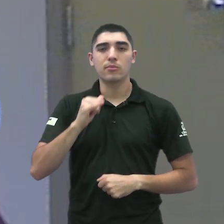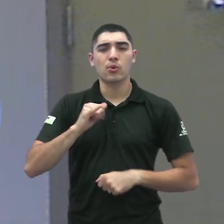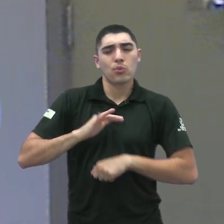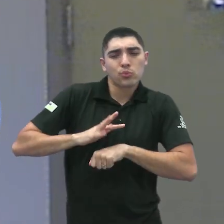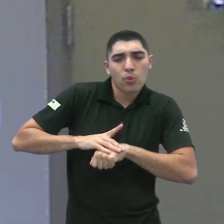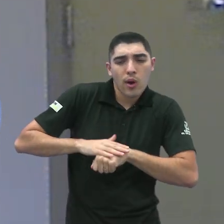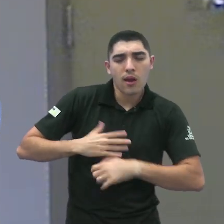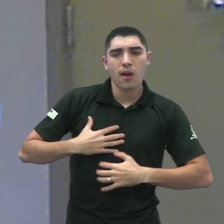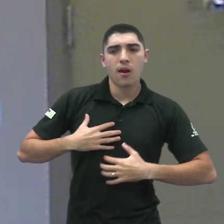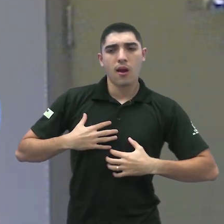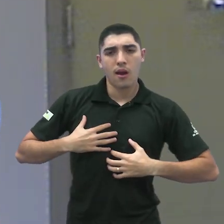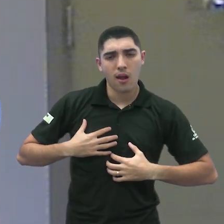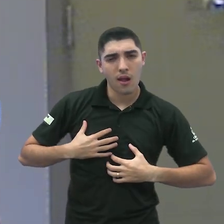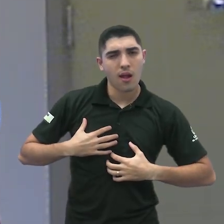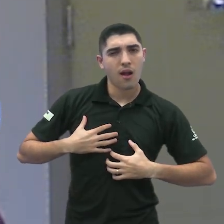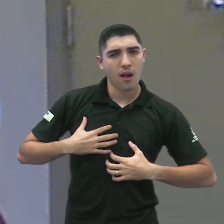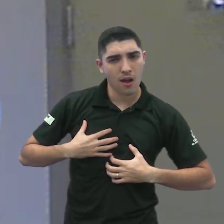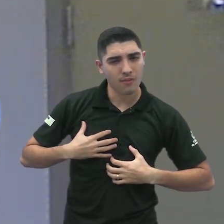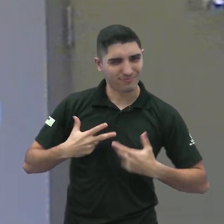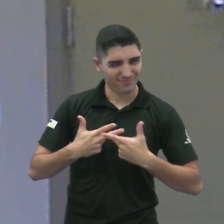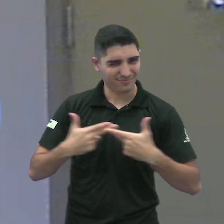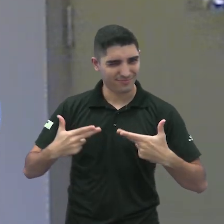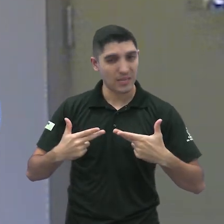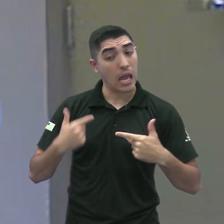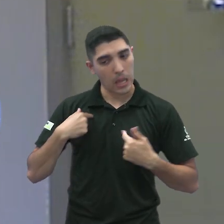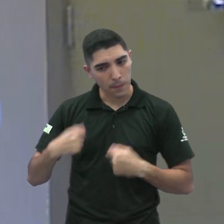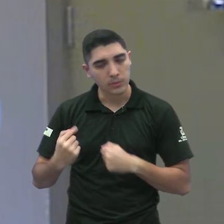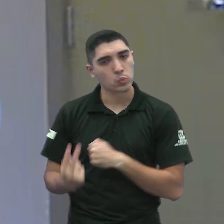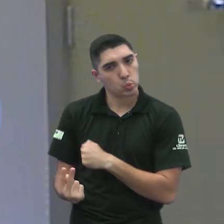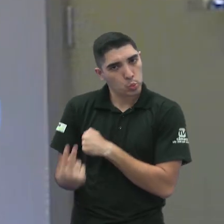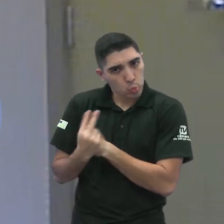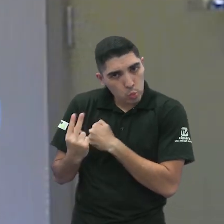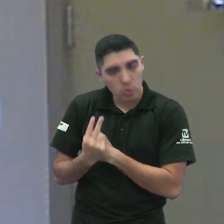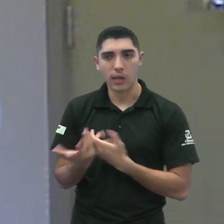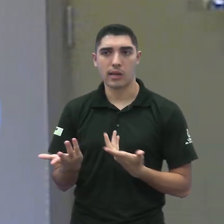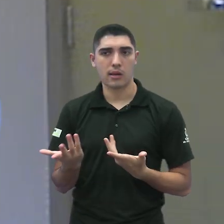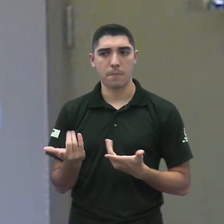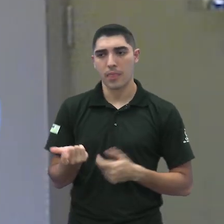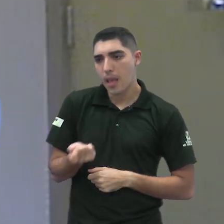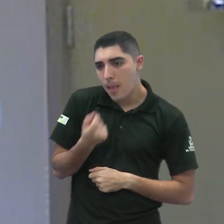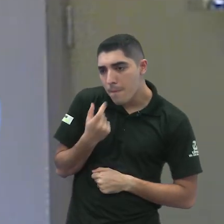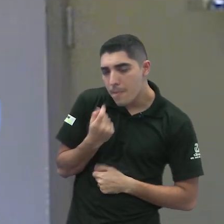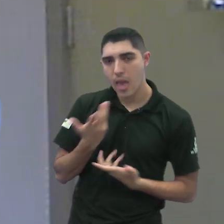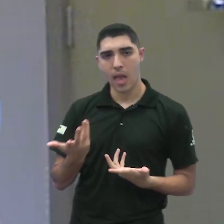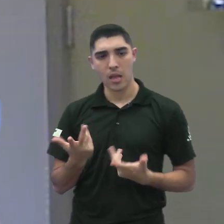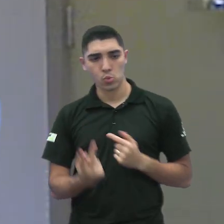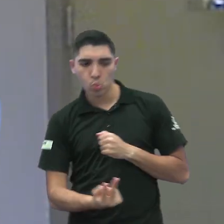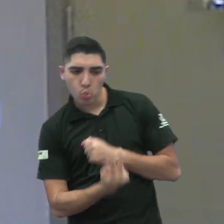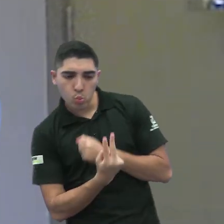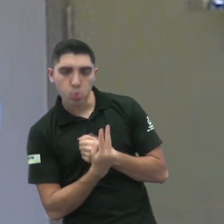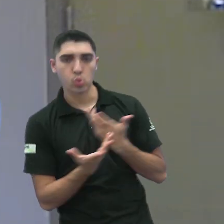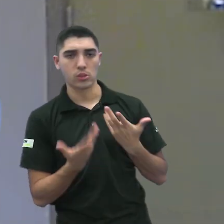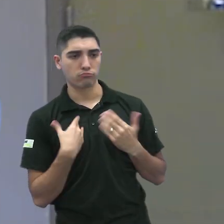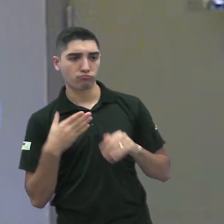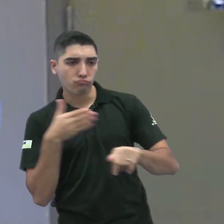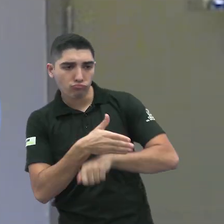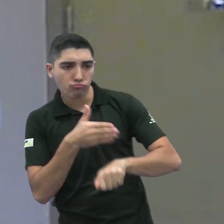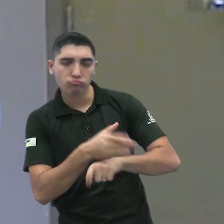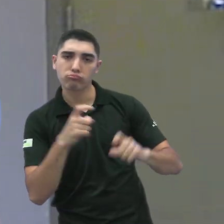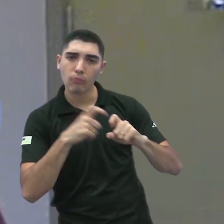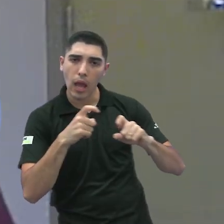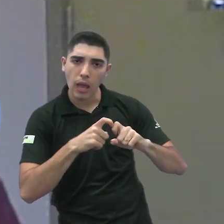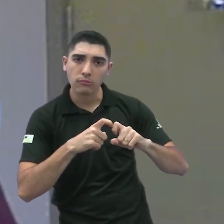doença respiratória, daquilo que está, né, ao nosso alcance, de tomar todas as medicações, de fazer